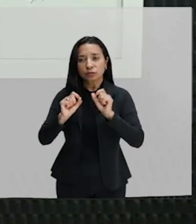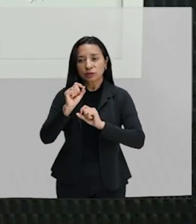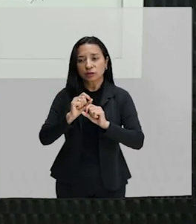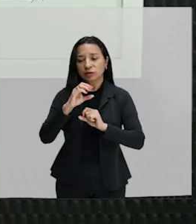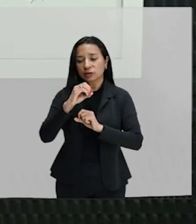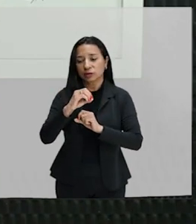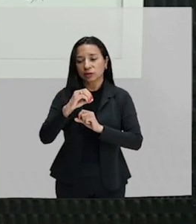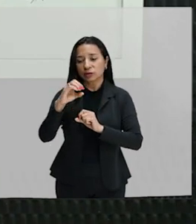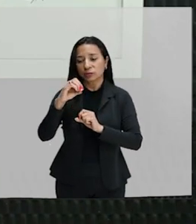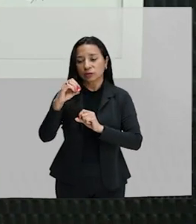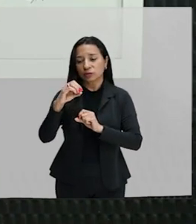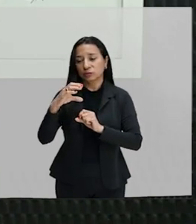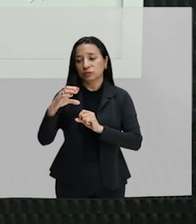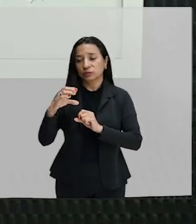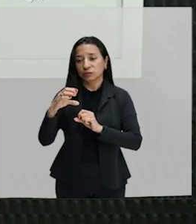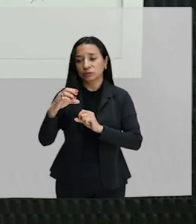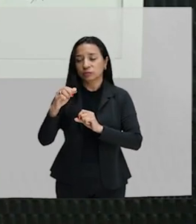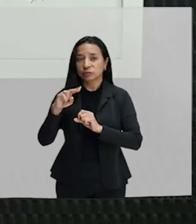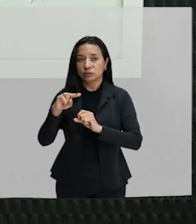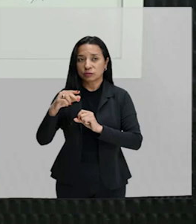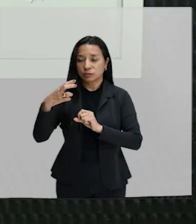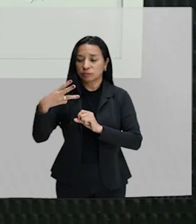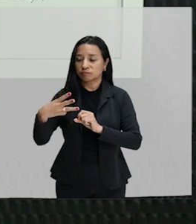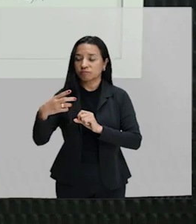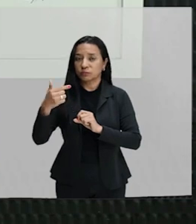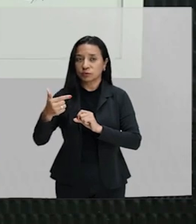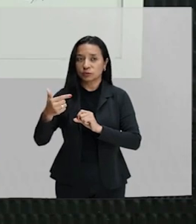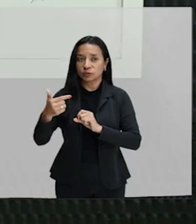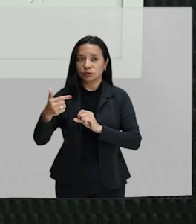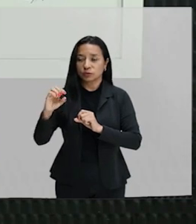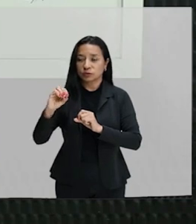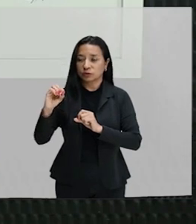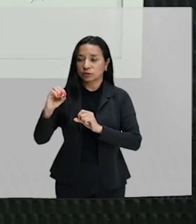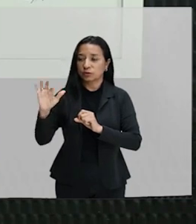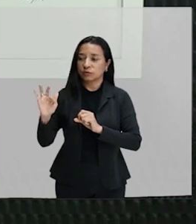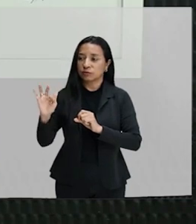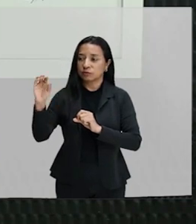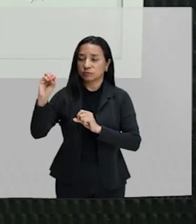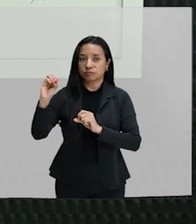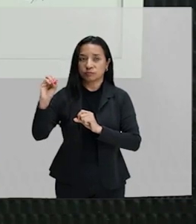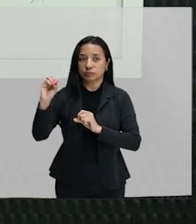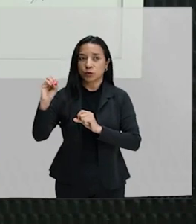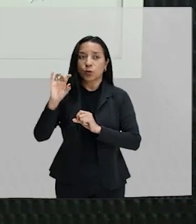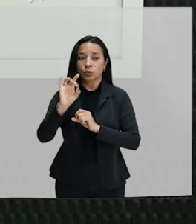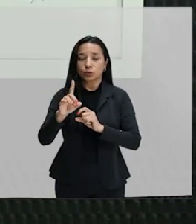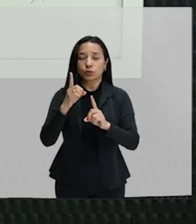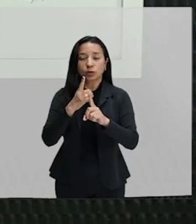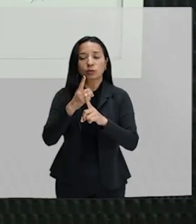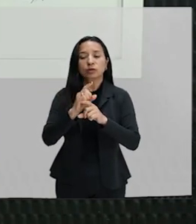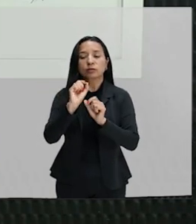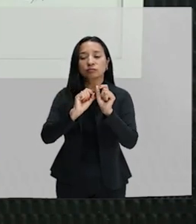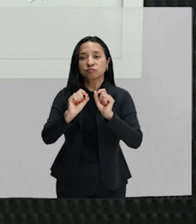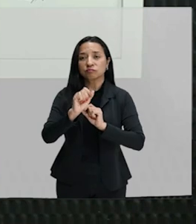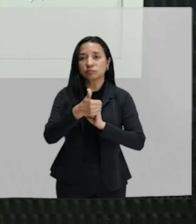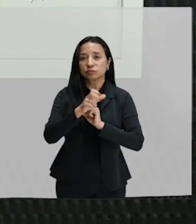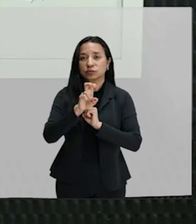GC é 32º F certinho então basta eu encontrar quem é